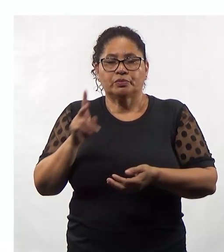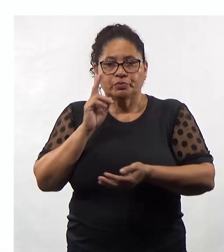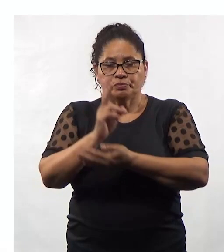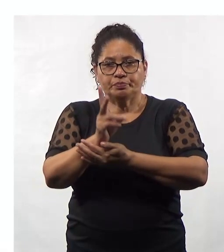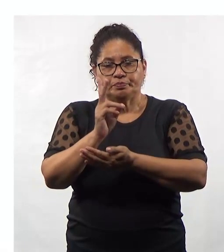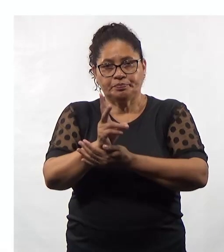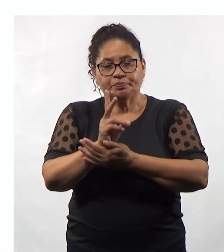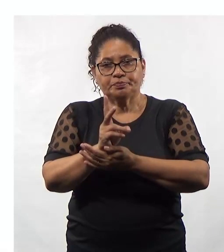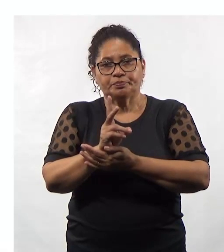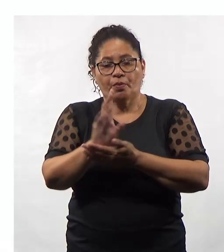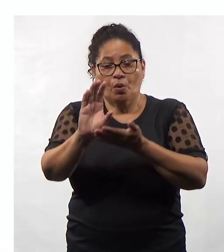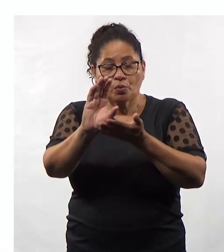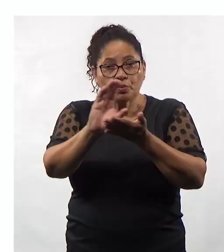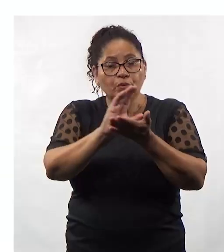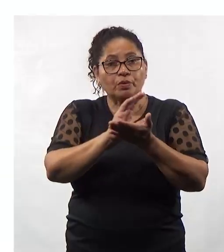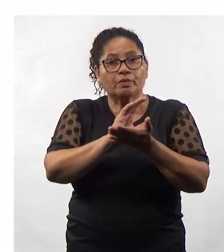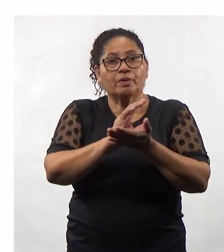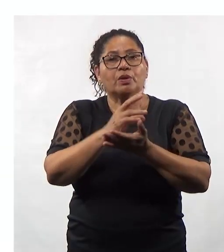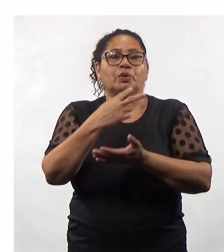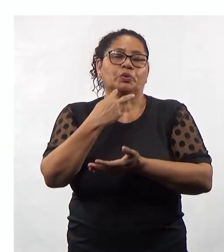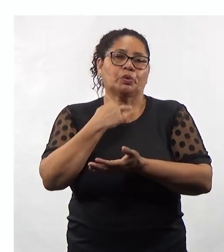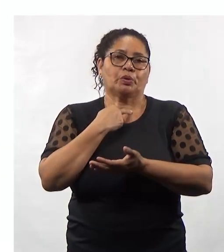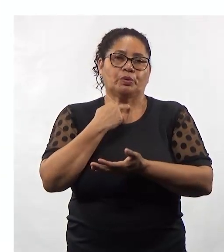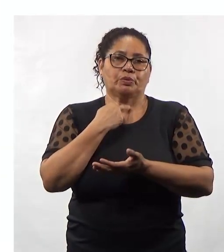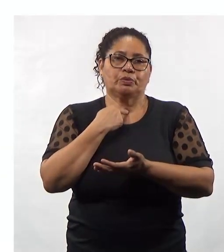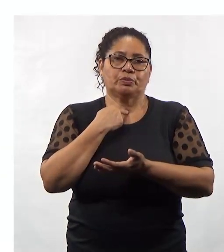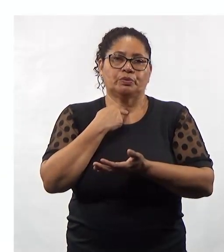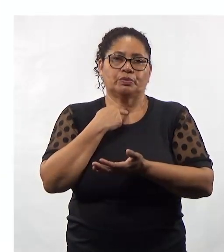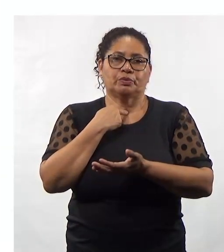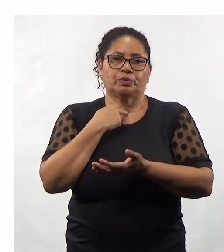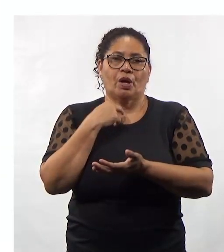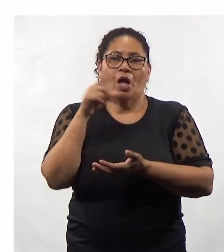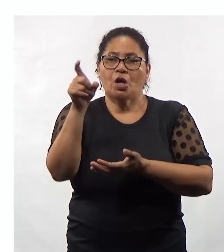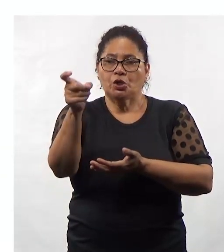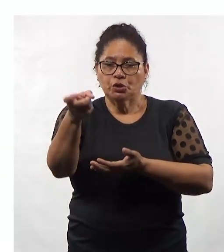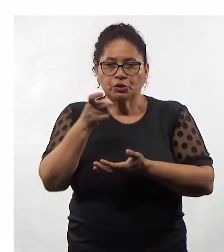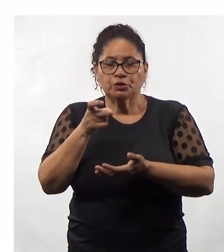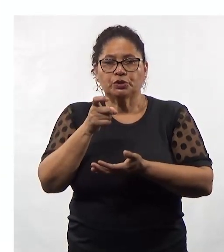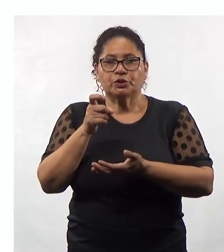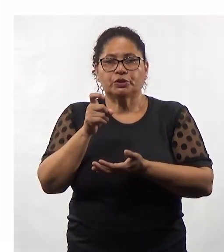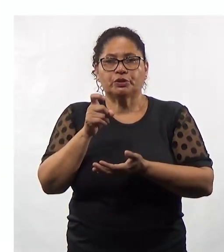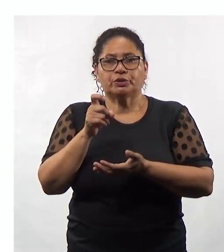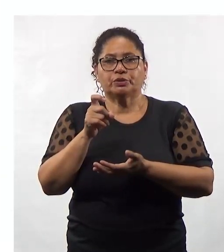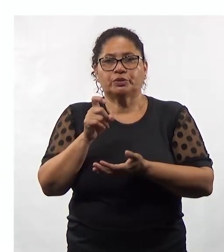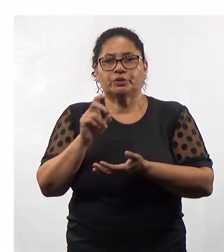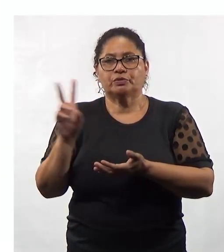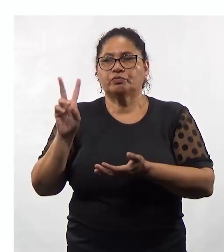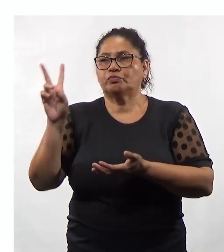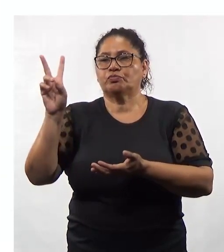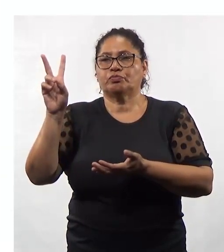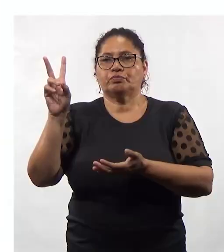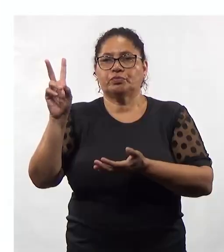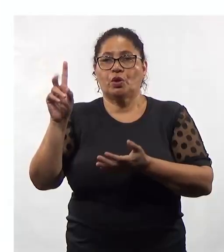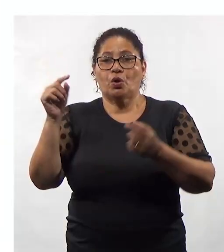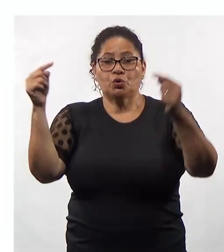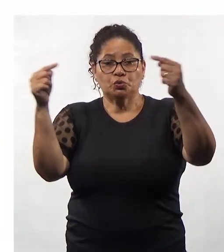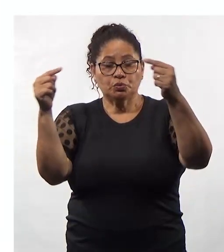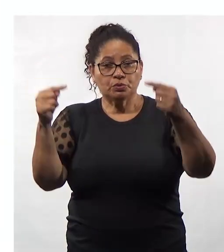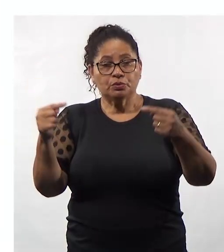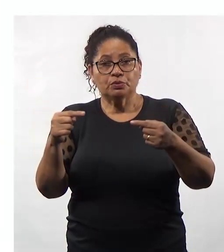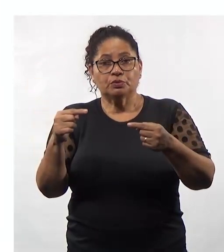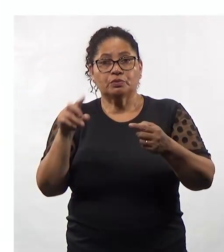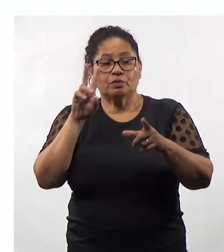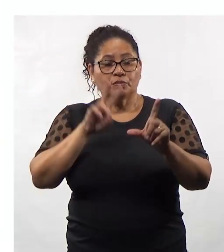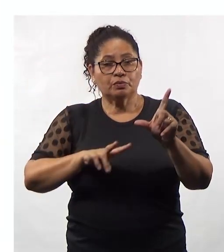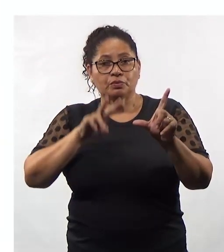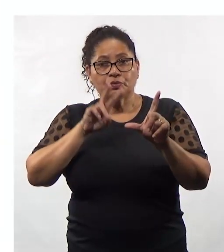lá. O orçamento, ele não pode ultrapassar X milhões. Junto com esse critério,